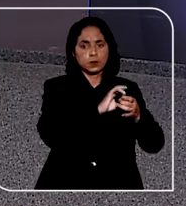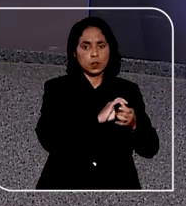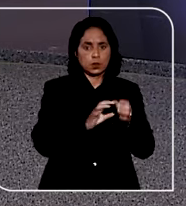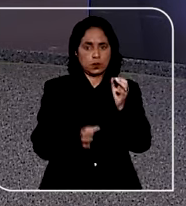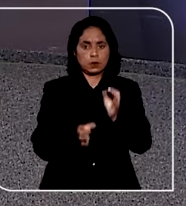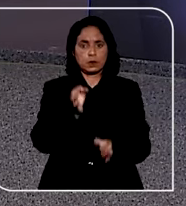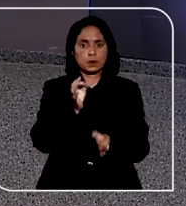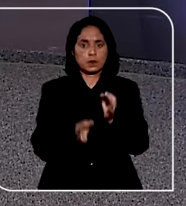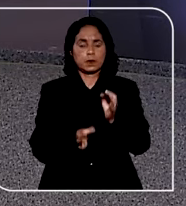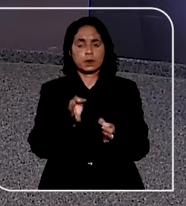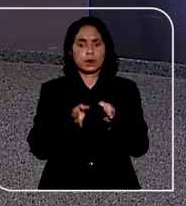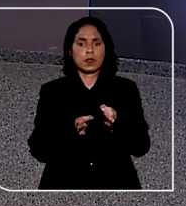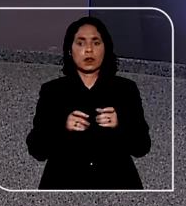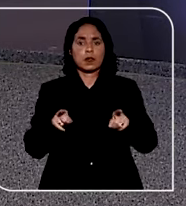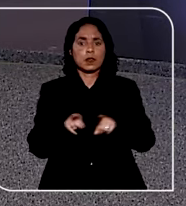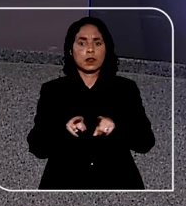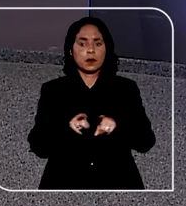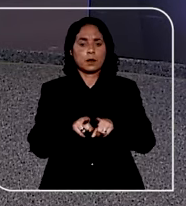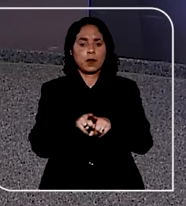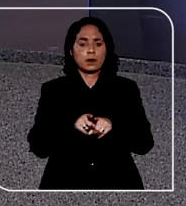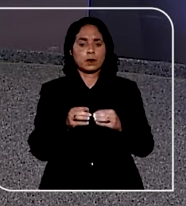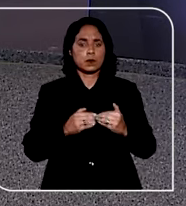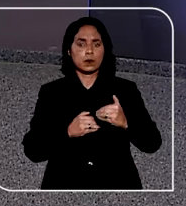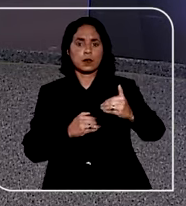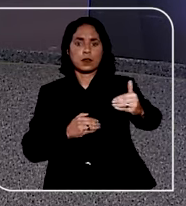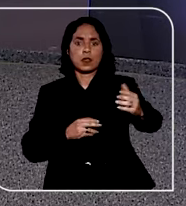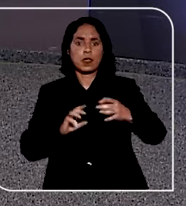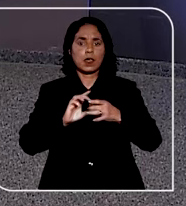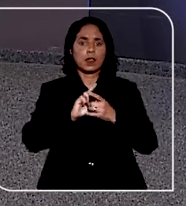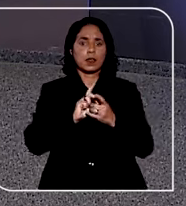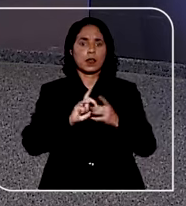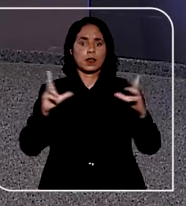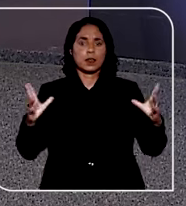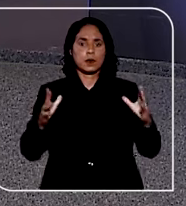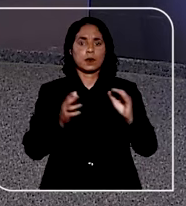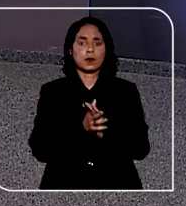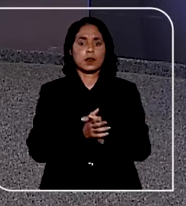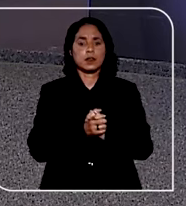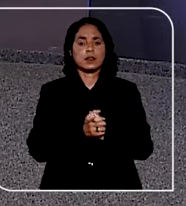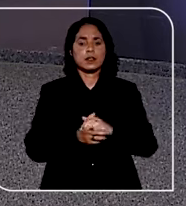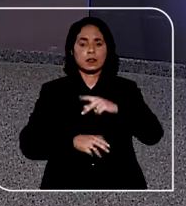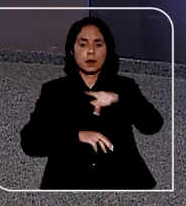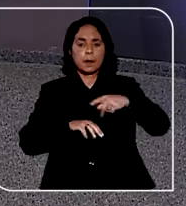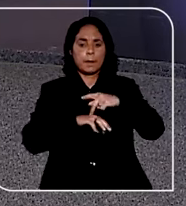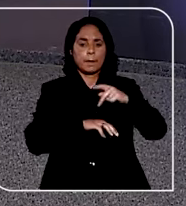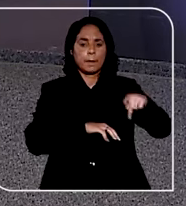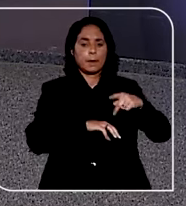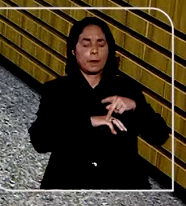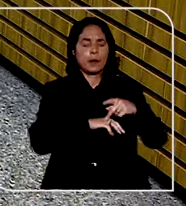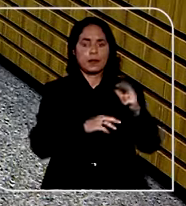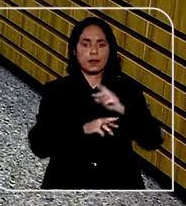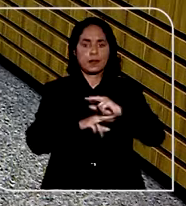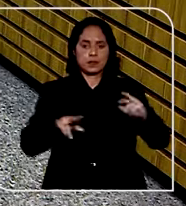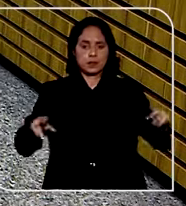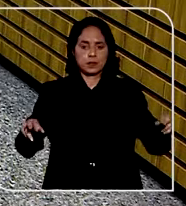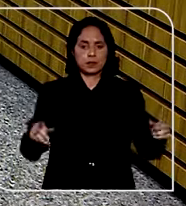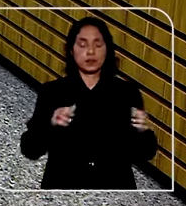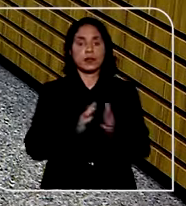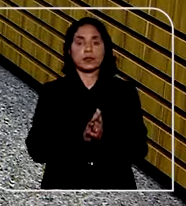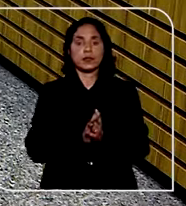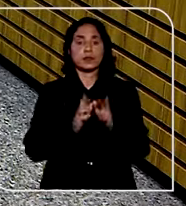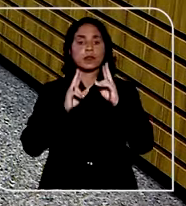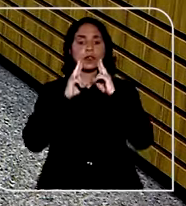judiciais e por extensão da democracia na comunidade iberoamericana de nações a reunião